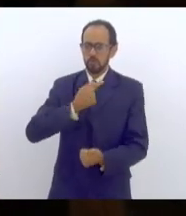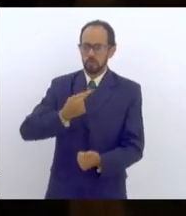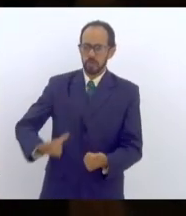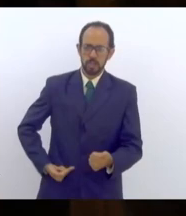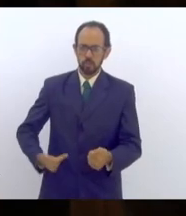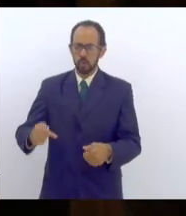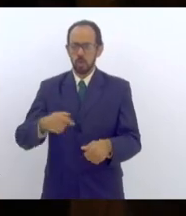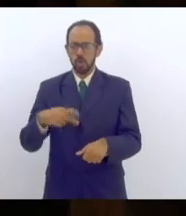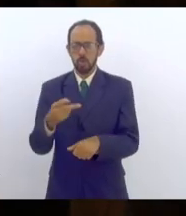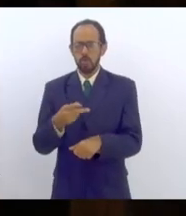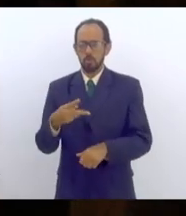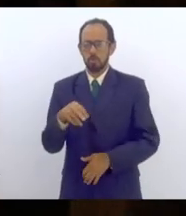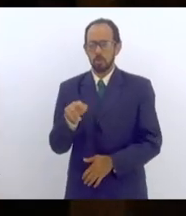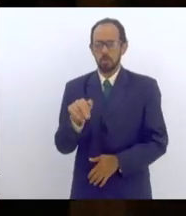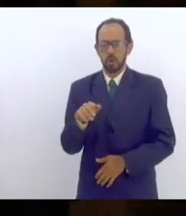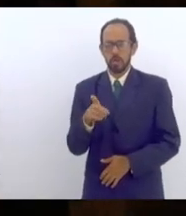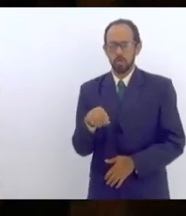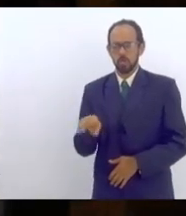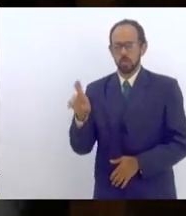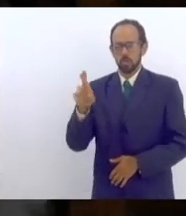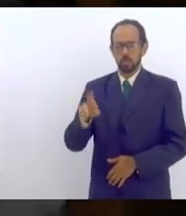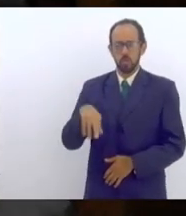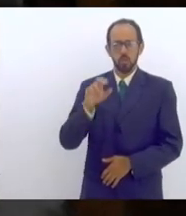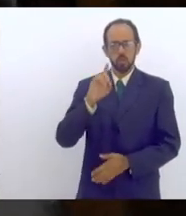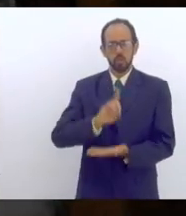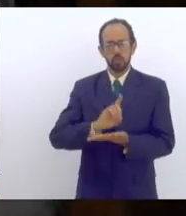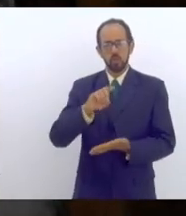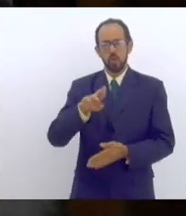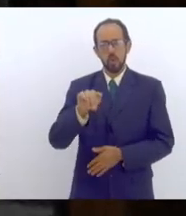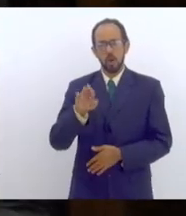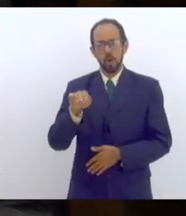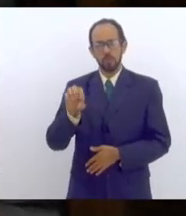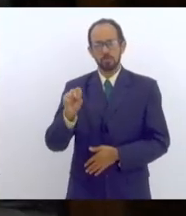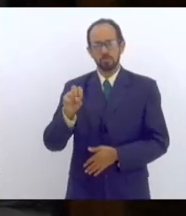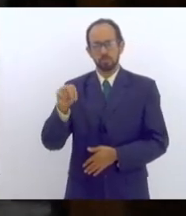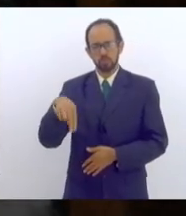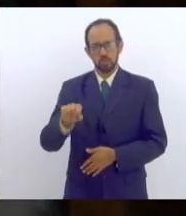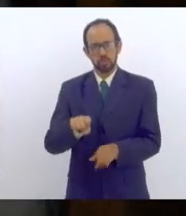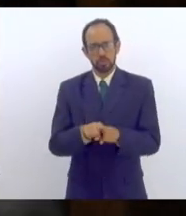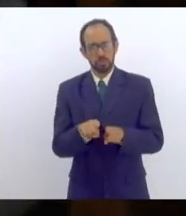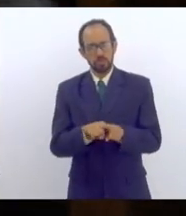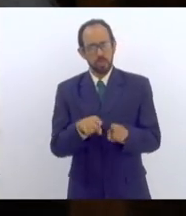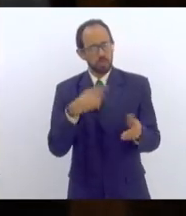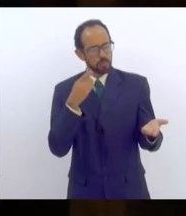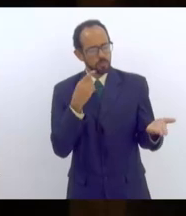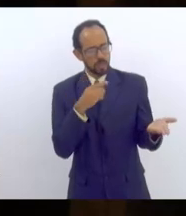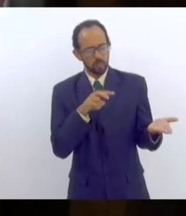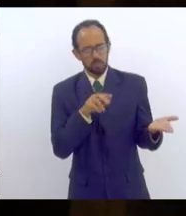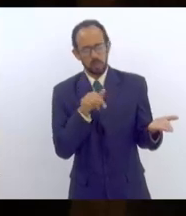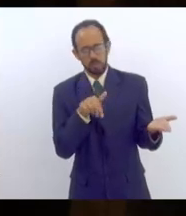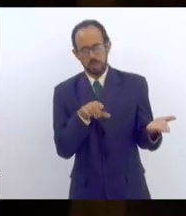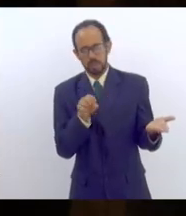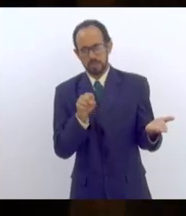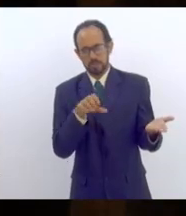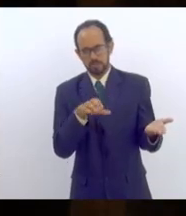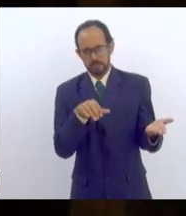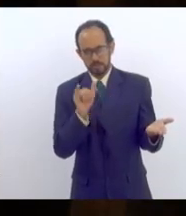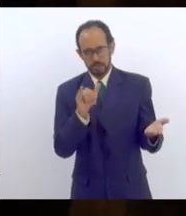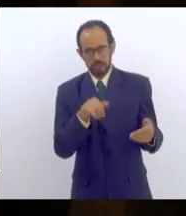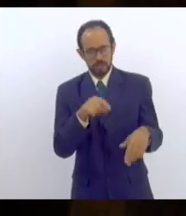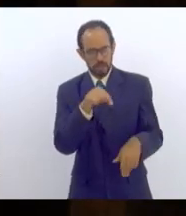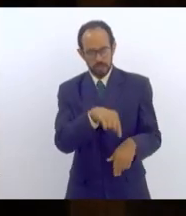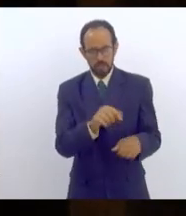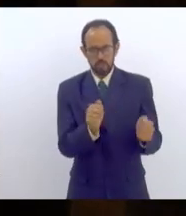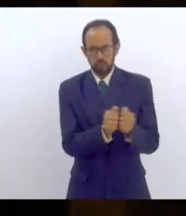Casa, Dr. Robson Maciel, ao deputado Valdeci da Saúde, que está conosco na mesa. Uma saudação